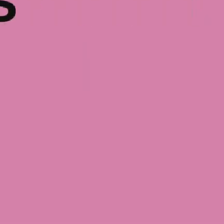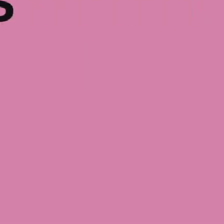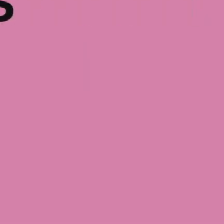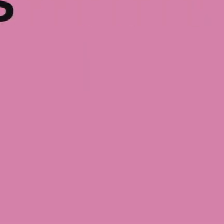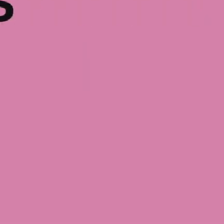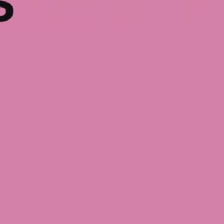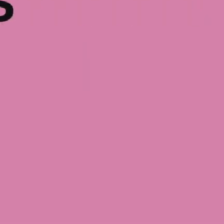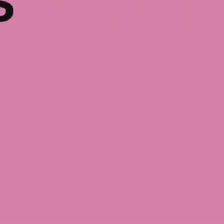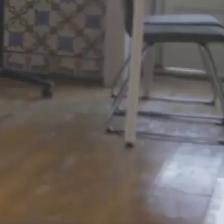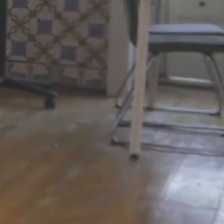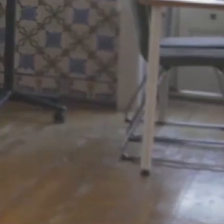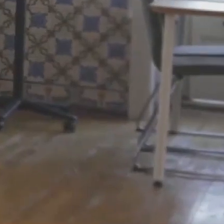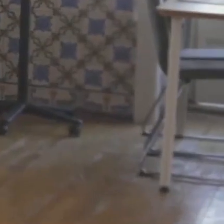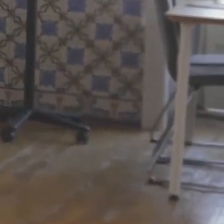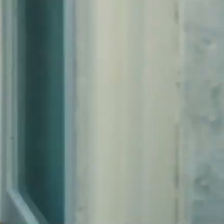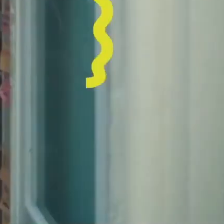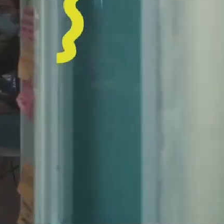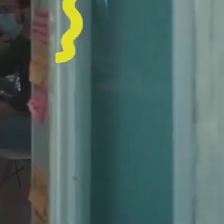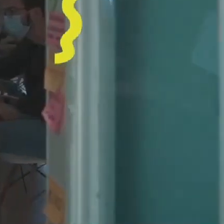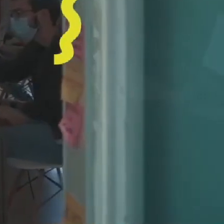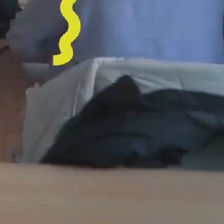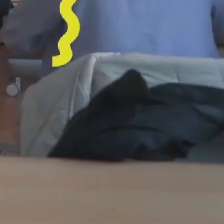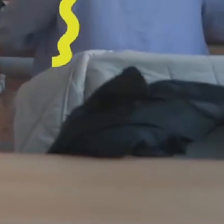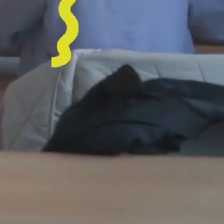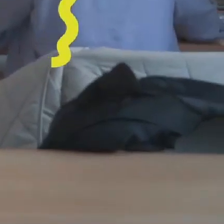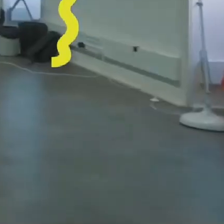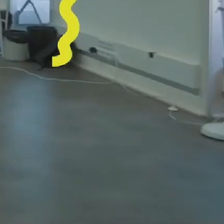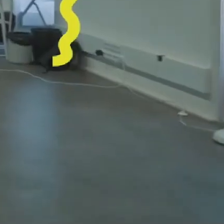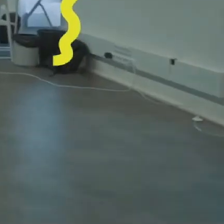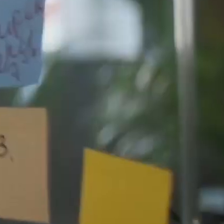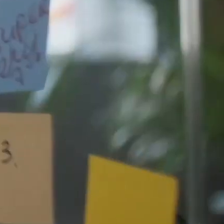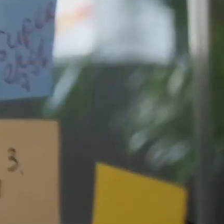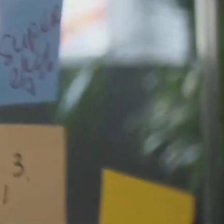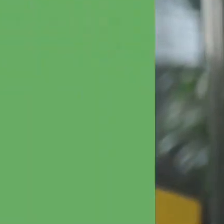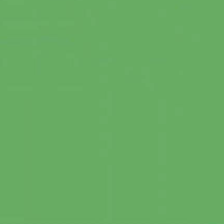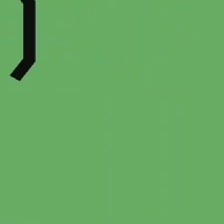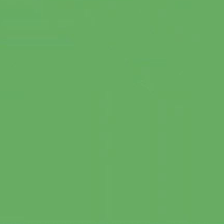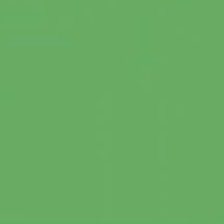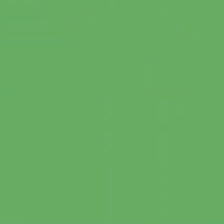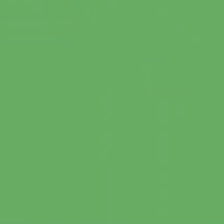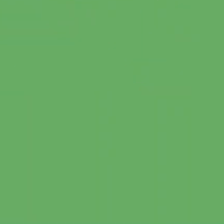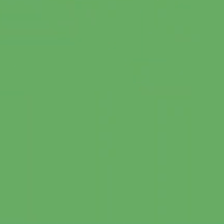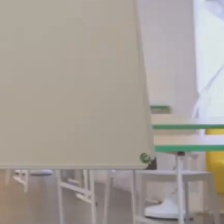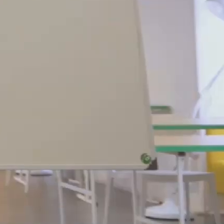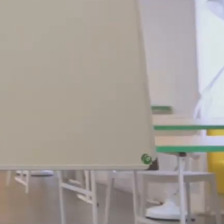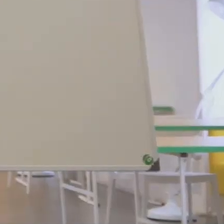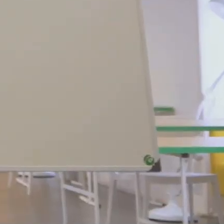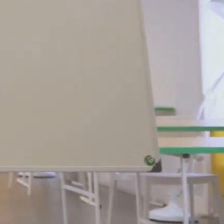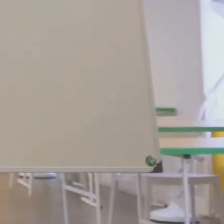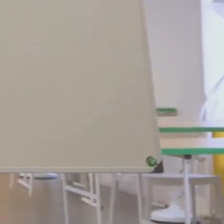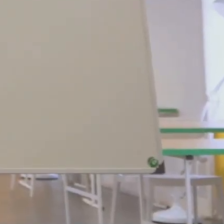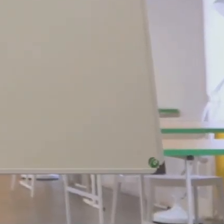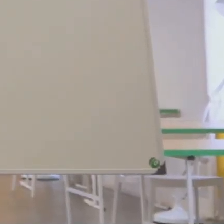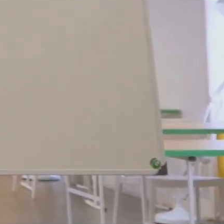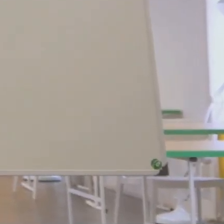200 empreendedores residentes, apoiámos mais de 250 startups e disponibilizámos mais de €2 milhões para